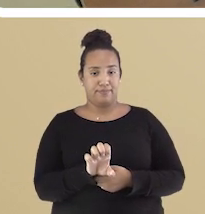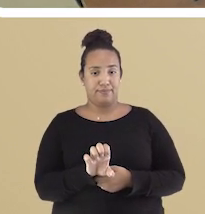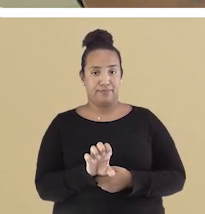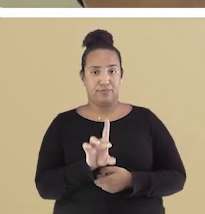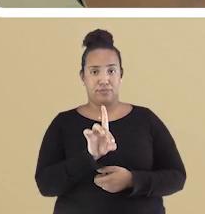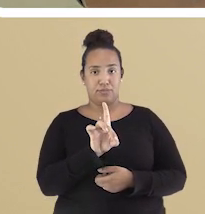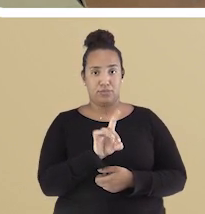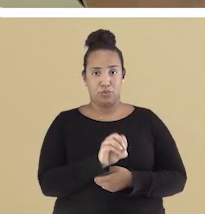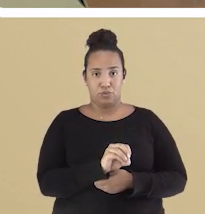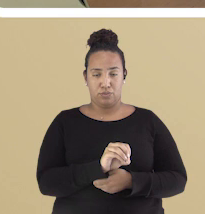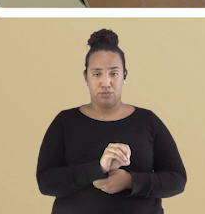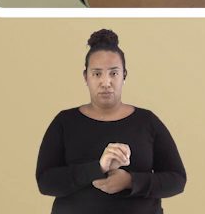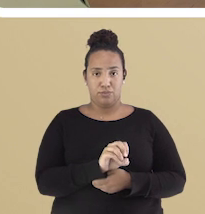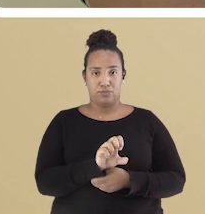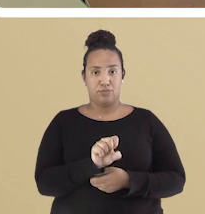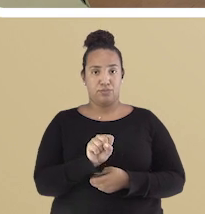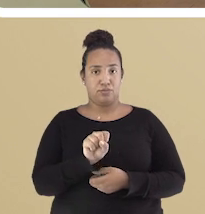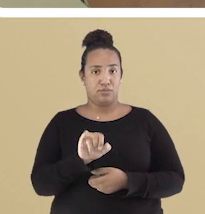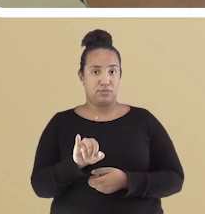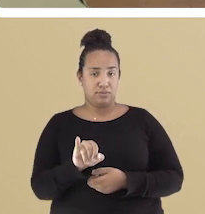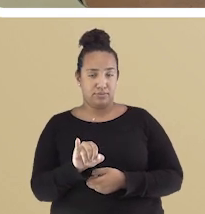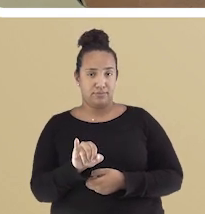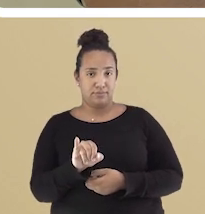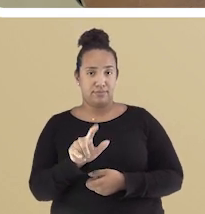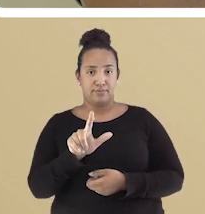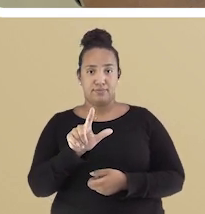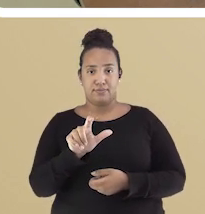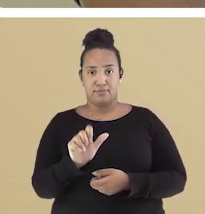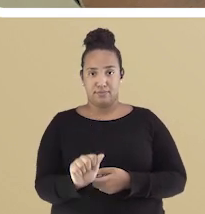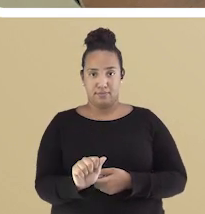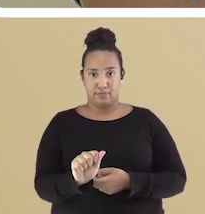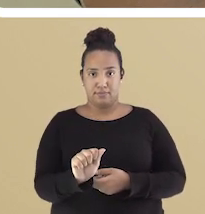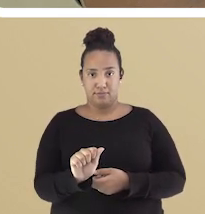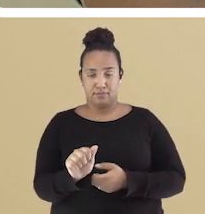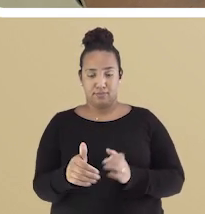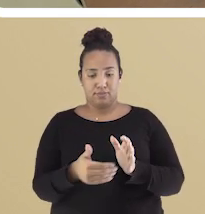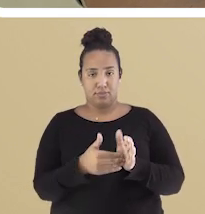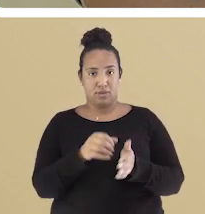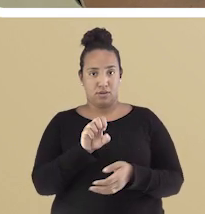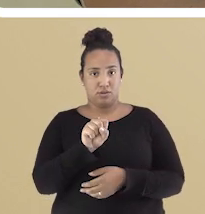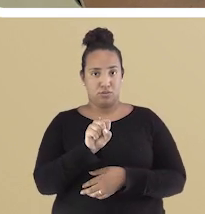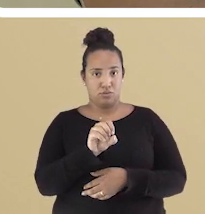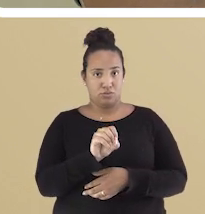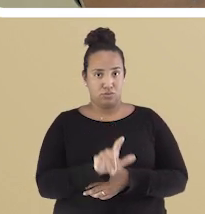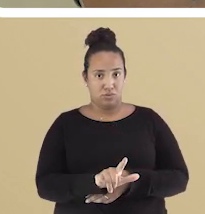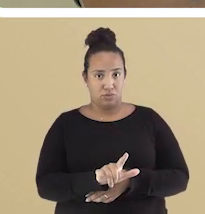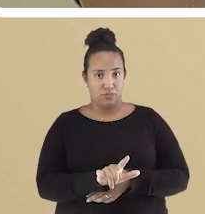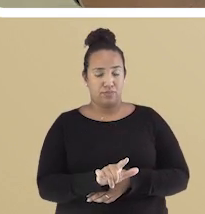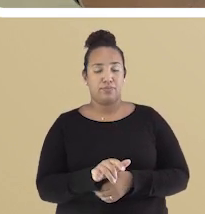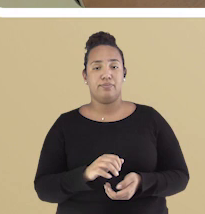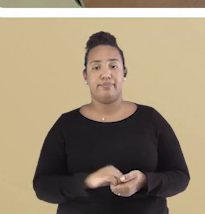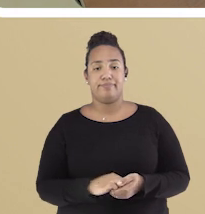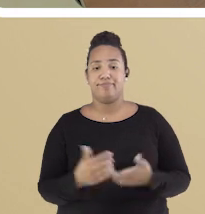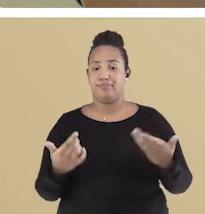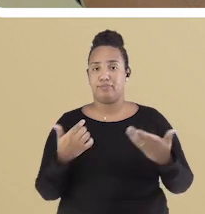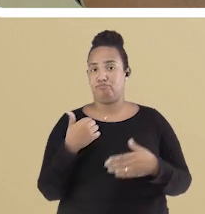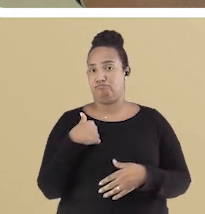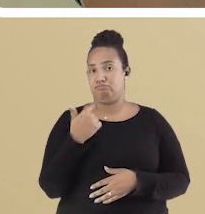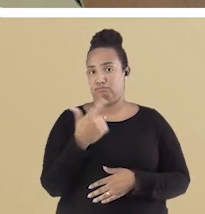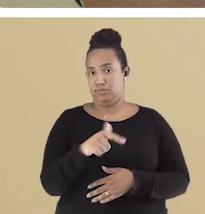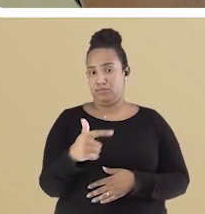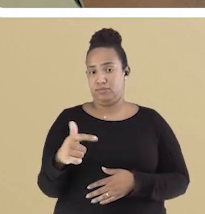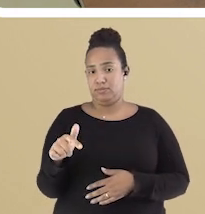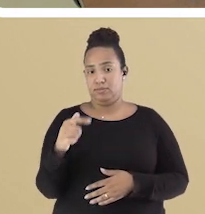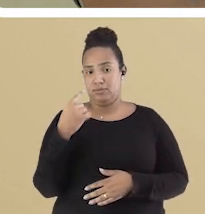ré vou voltando para o dó se lá até chegar no sol agora eu vou